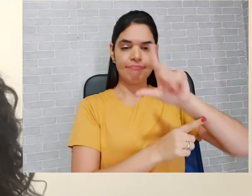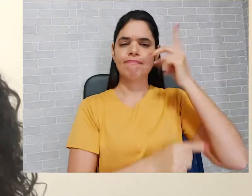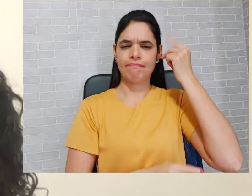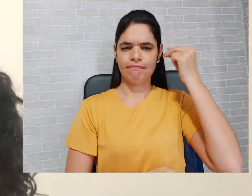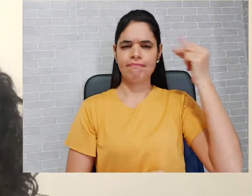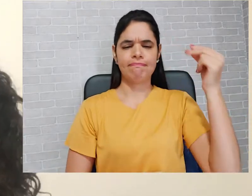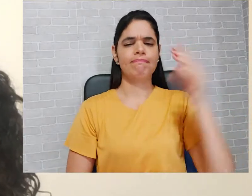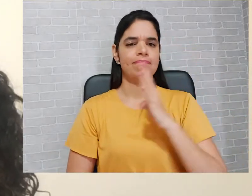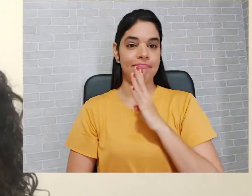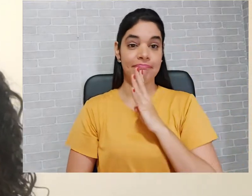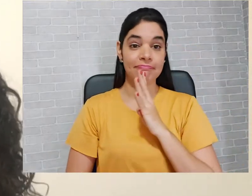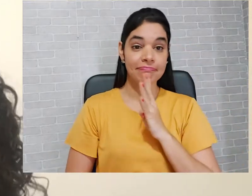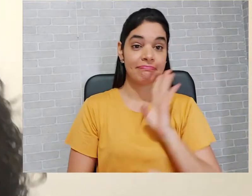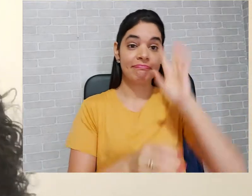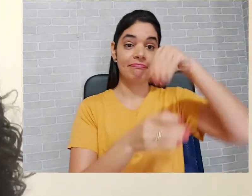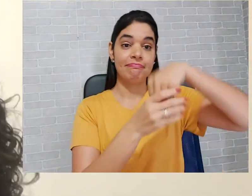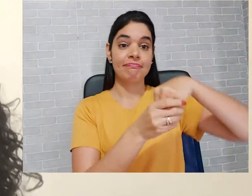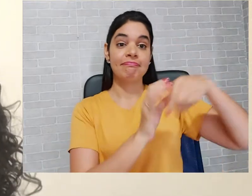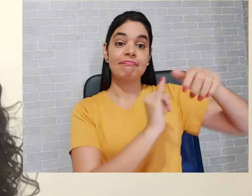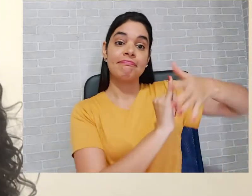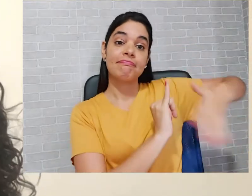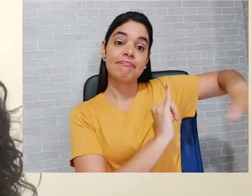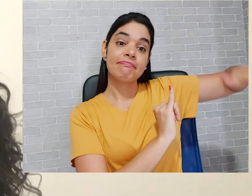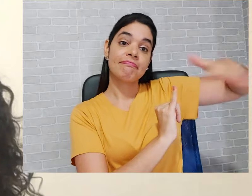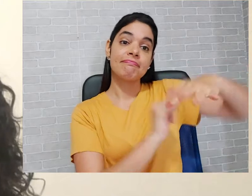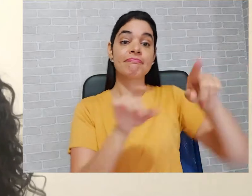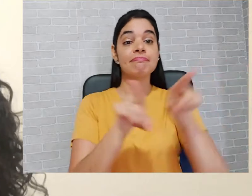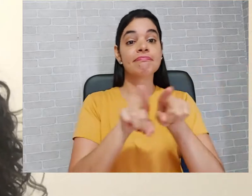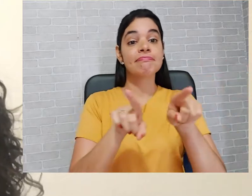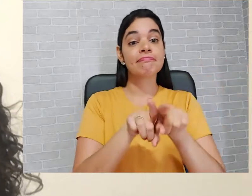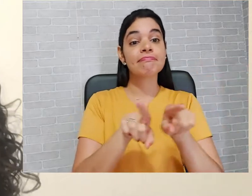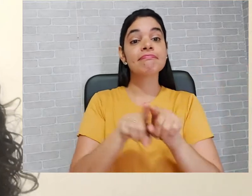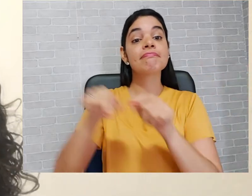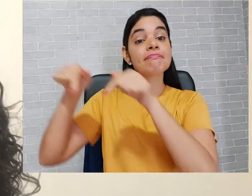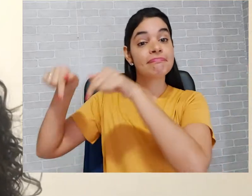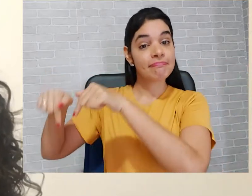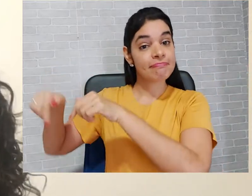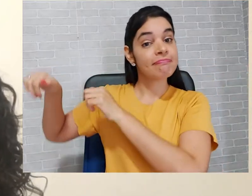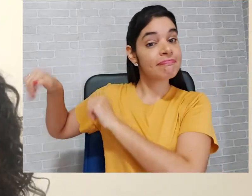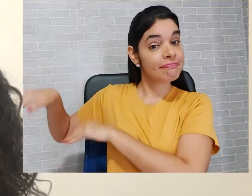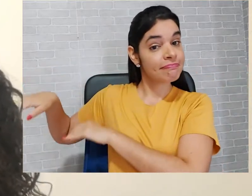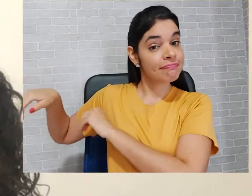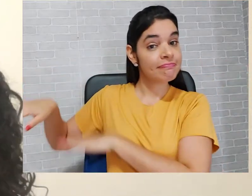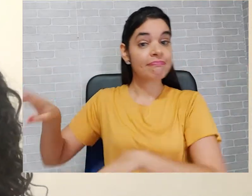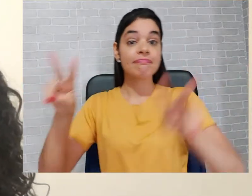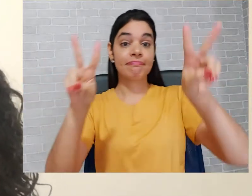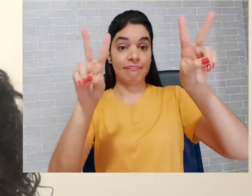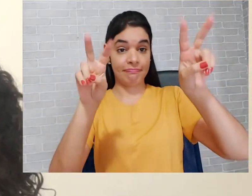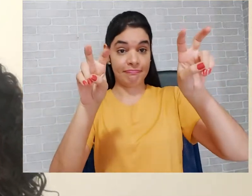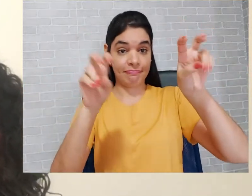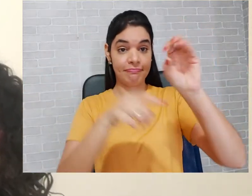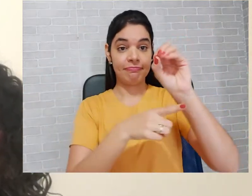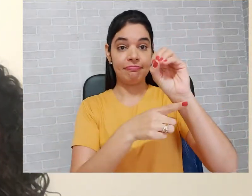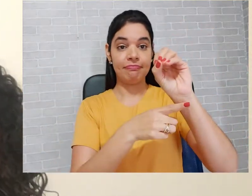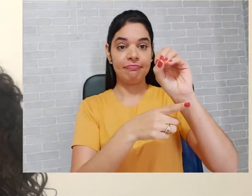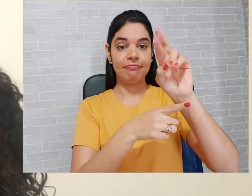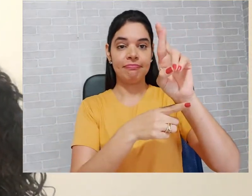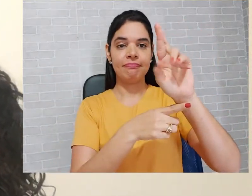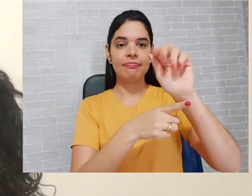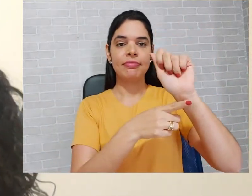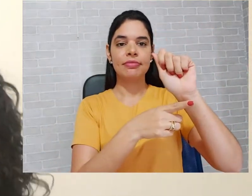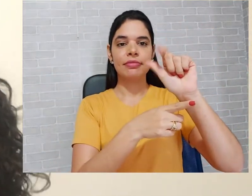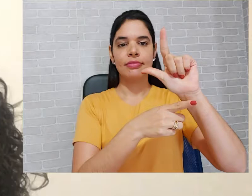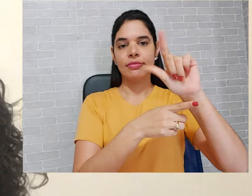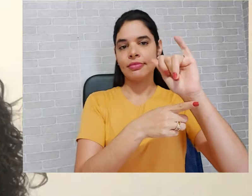muito comum nas Antilhas, inclusive na Guiana Francesa. Hoje nós vamos falar sobre oralitura.